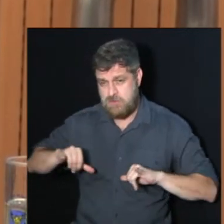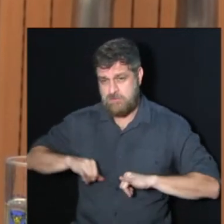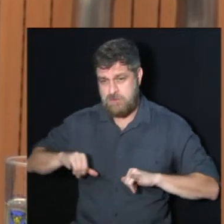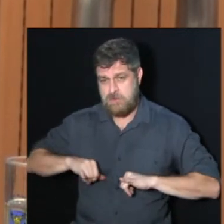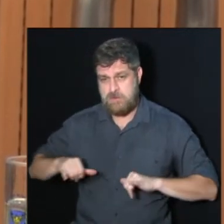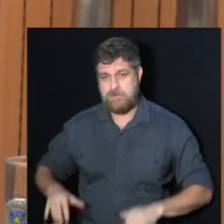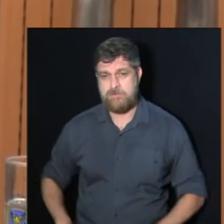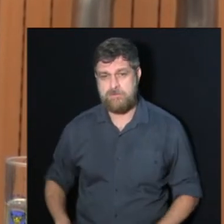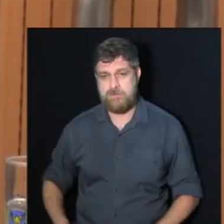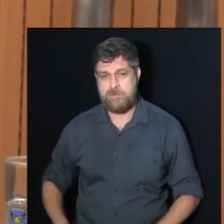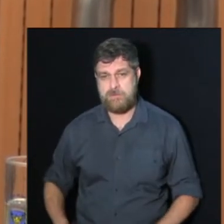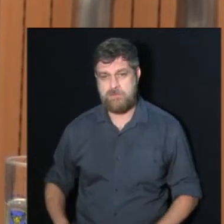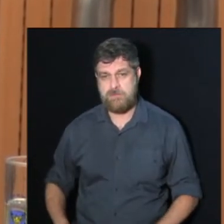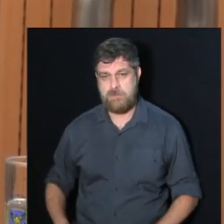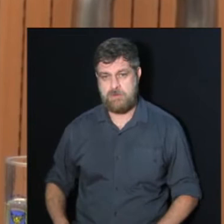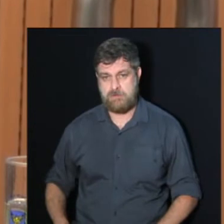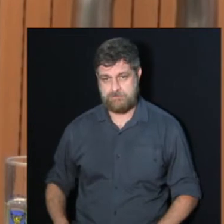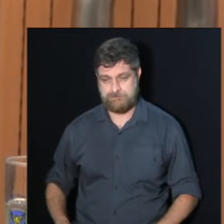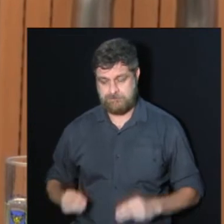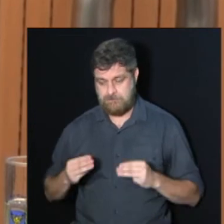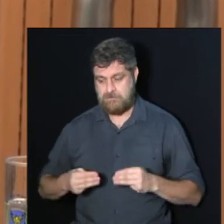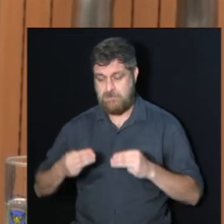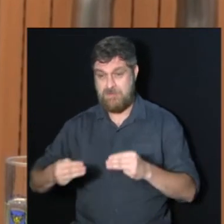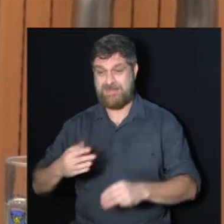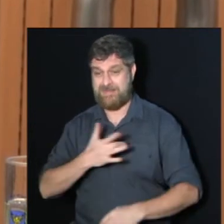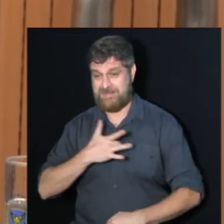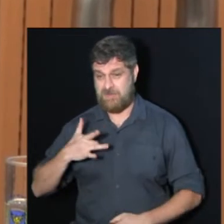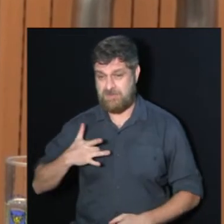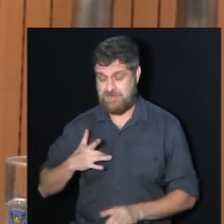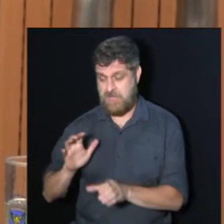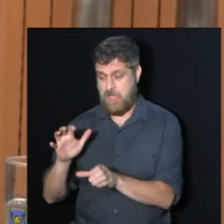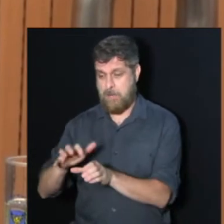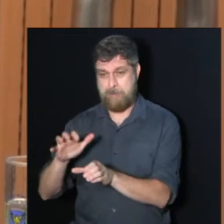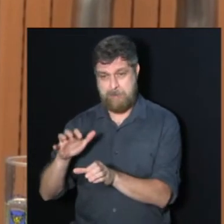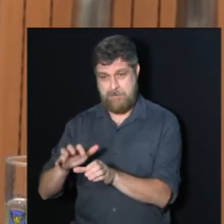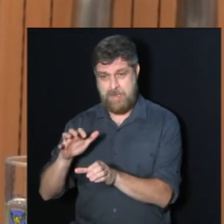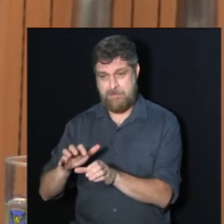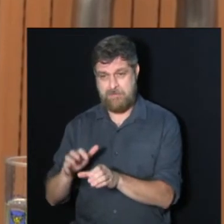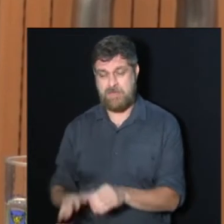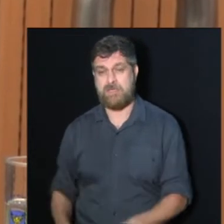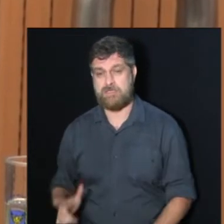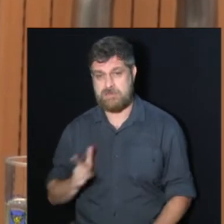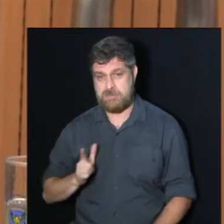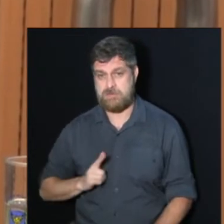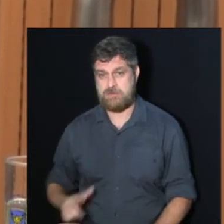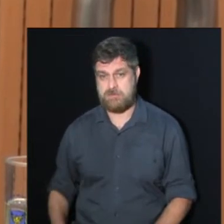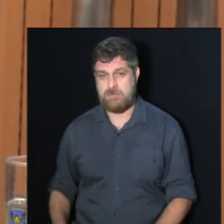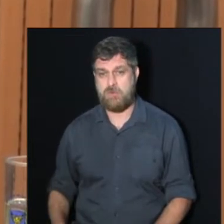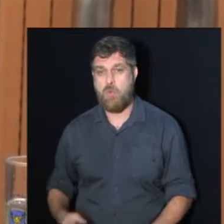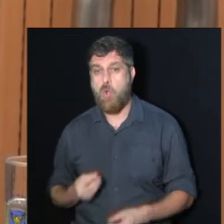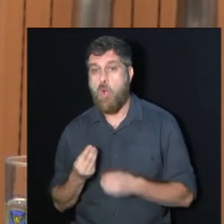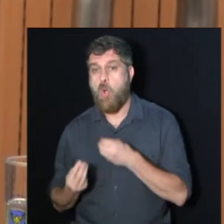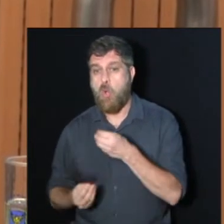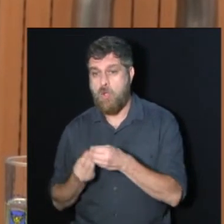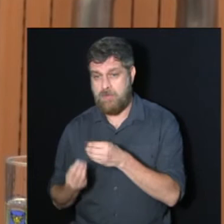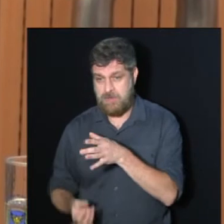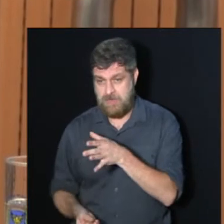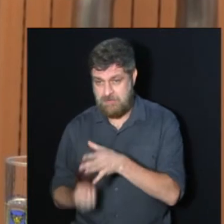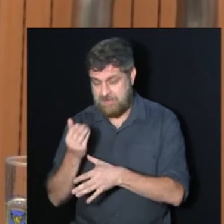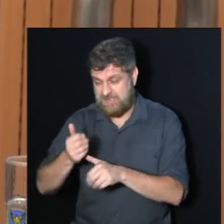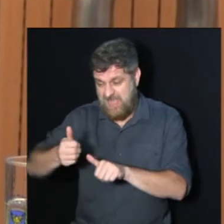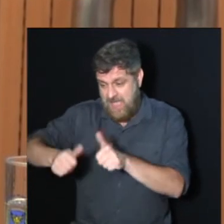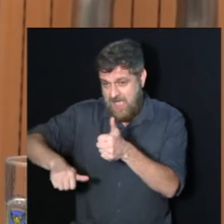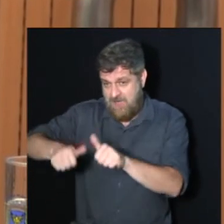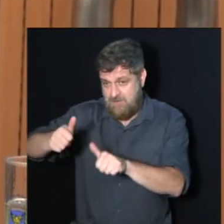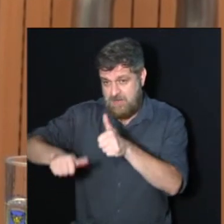o Ministério da Saúde tem uma base de dados que é bastante robusta. A forma como analisam